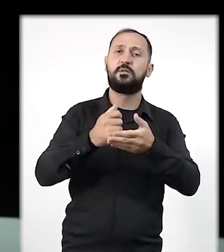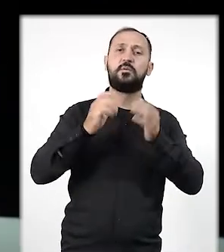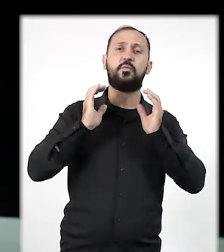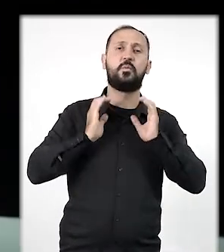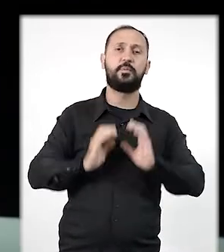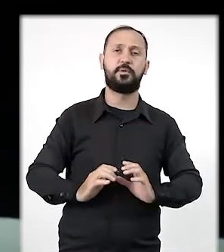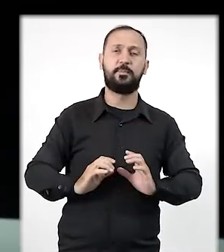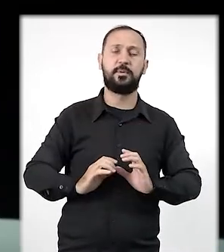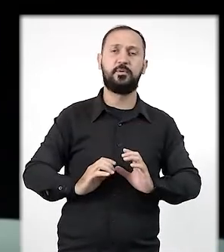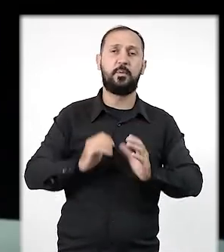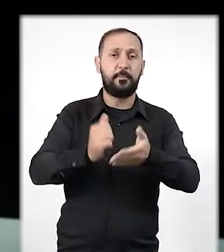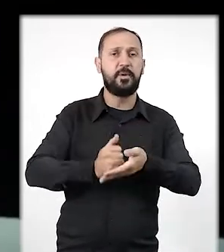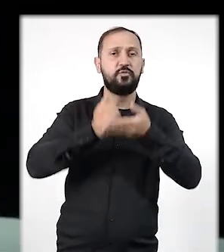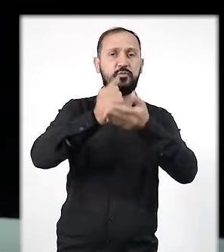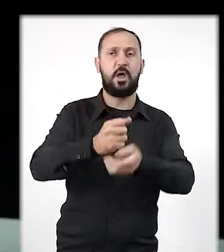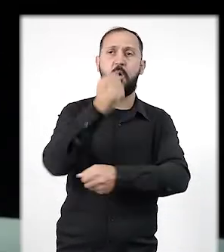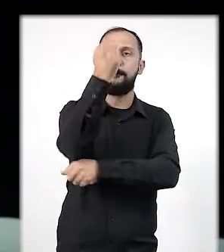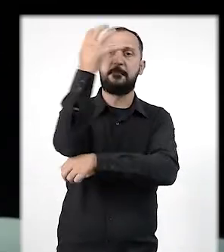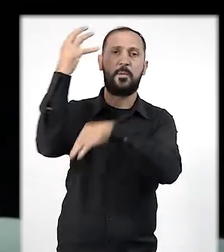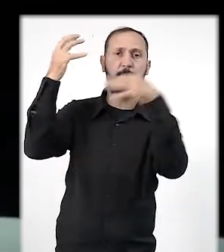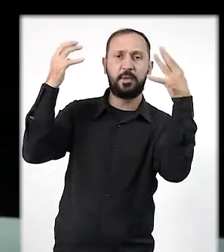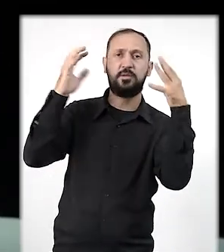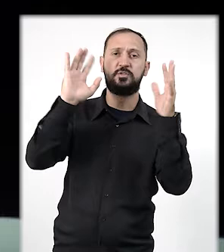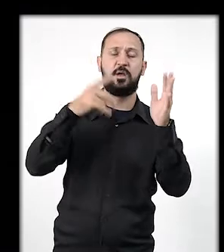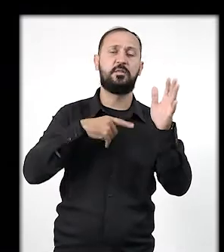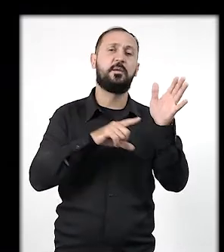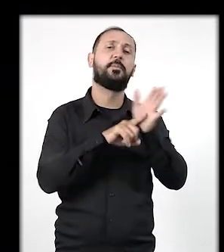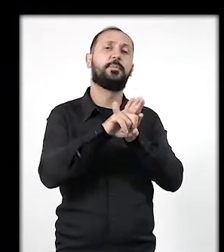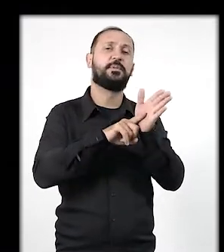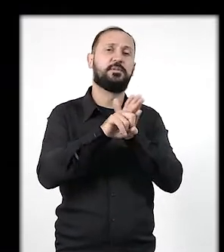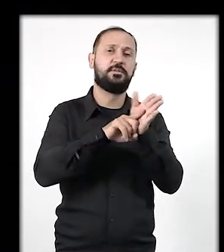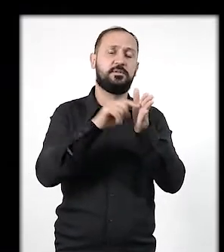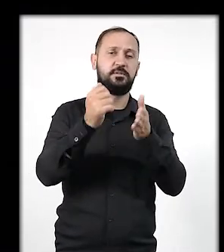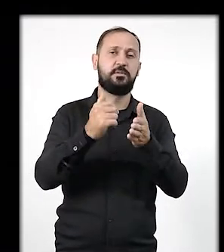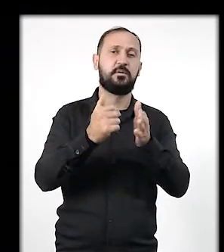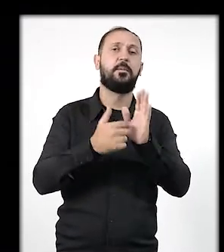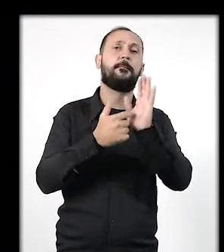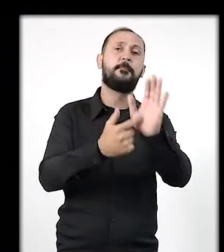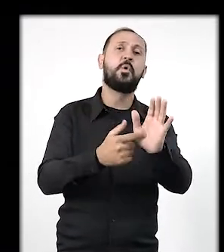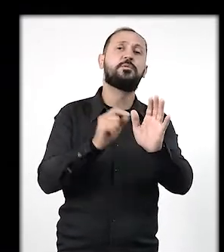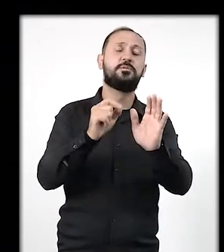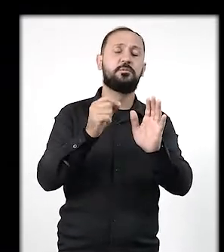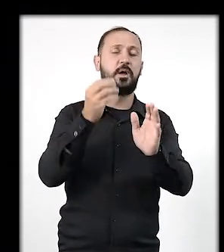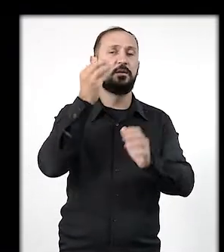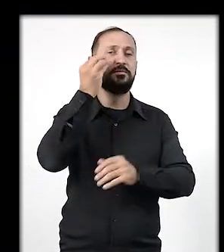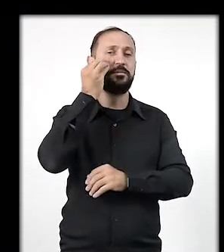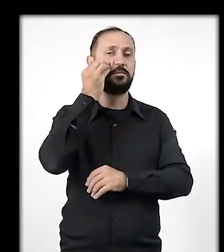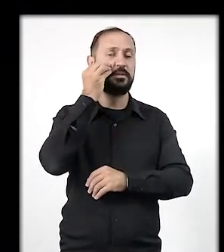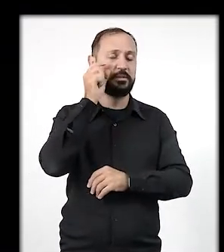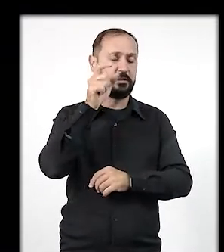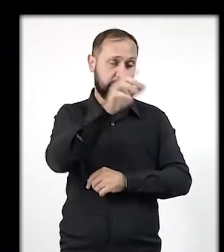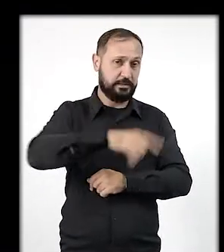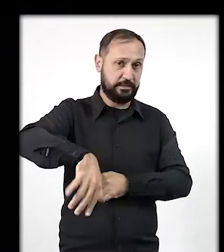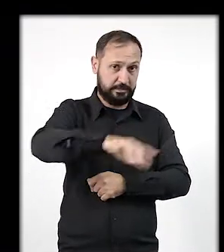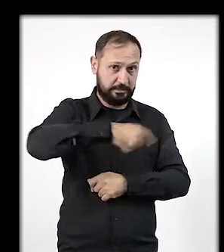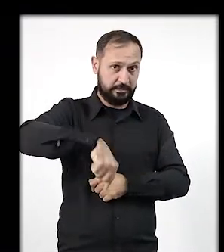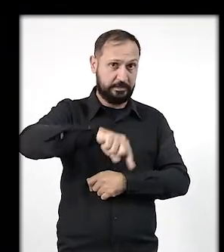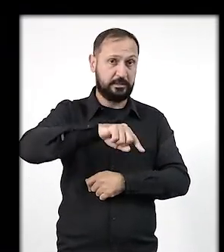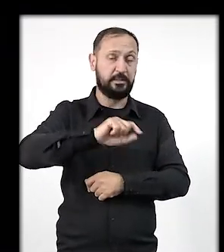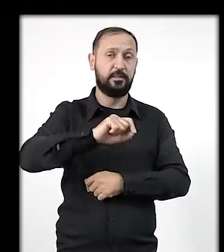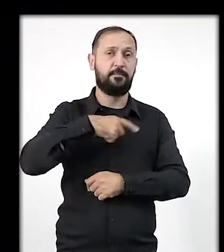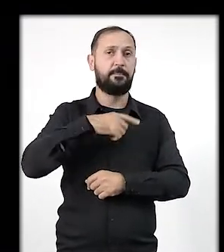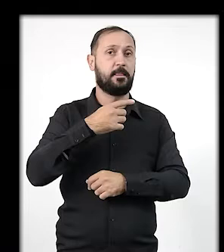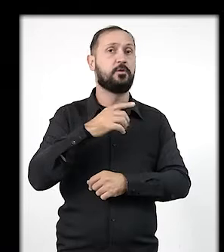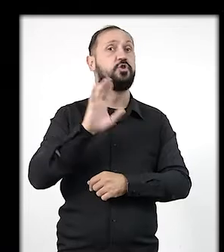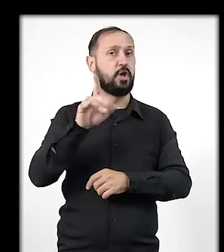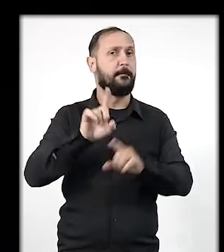pessoa a ter um comportamento pró-meio ambiente? Já existem pesquisas que mostram uma inclinação dessas pessoas,